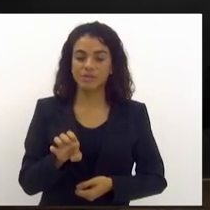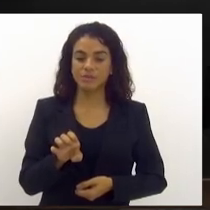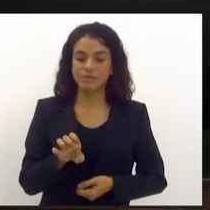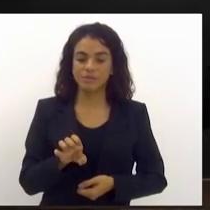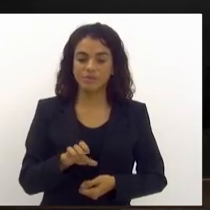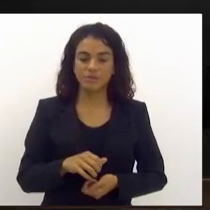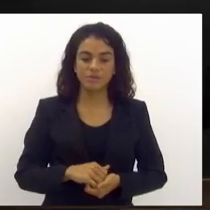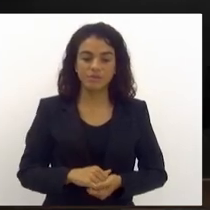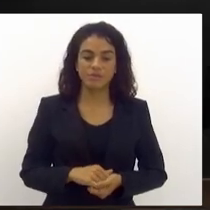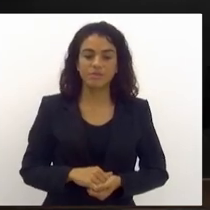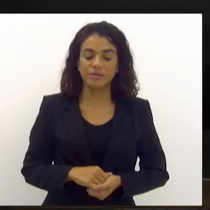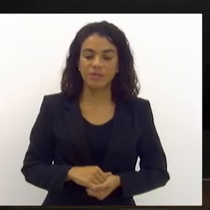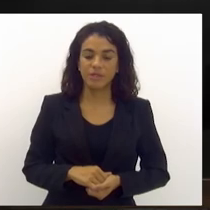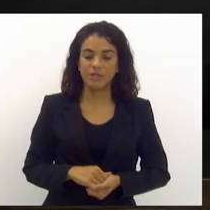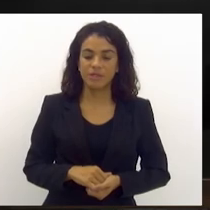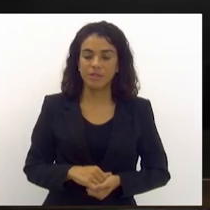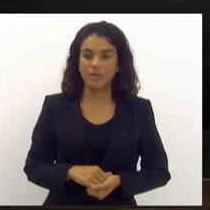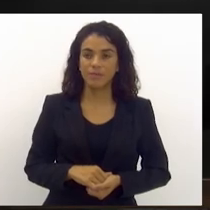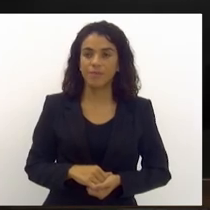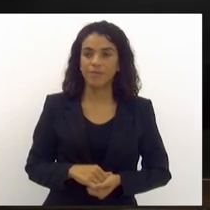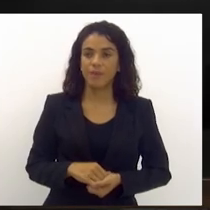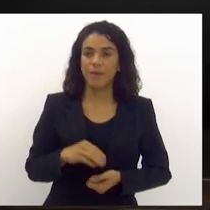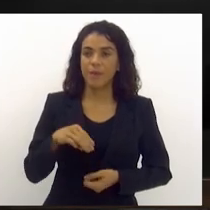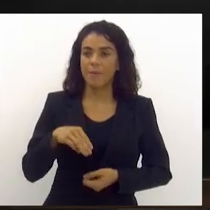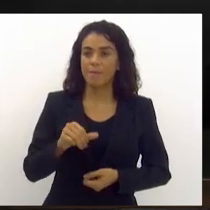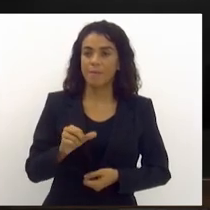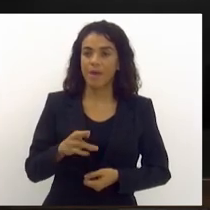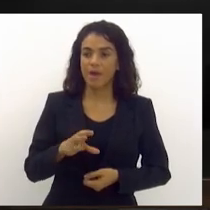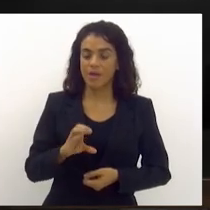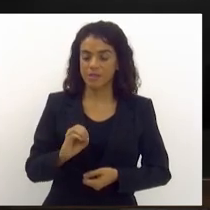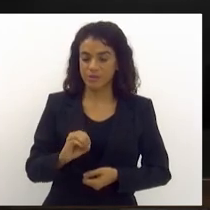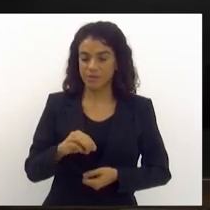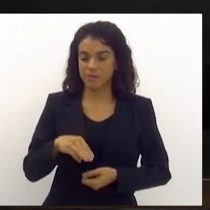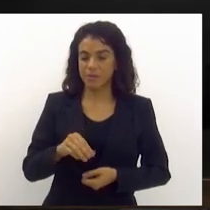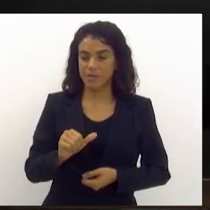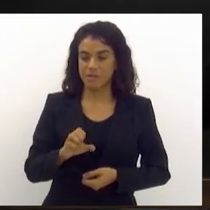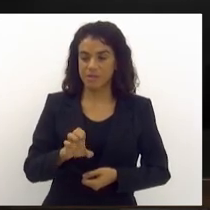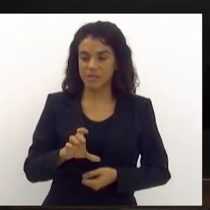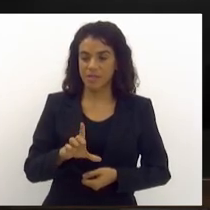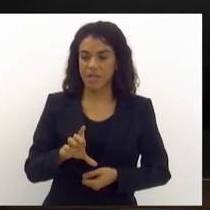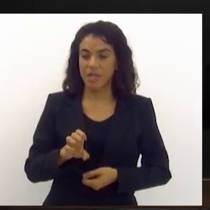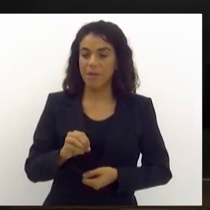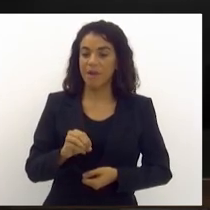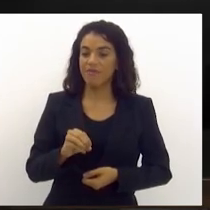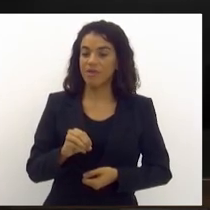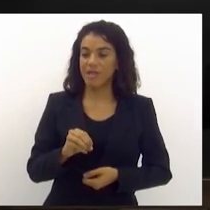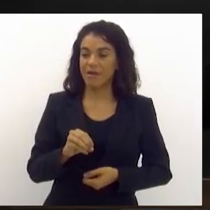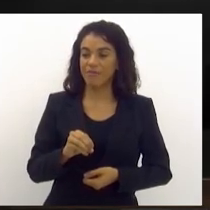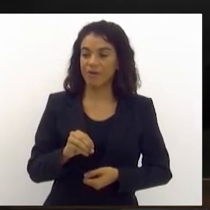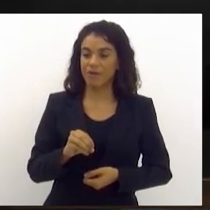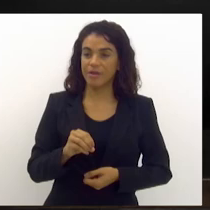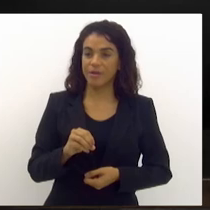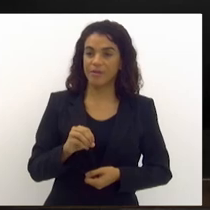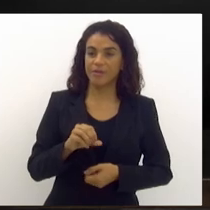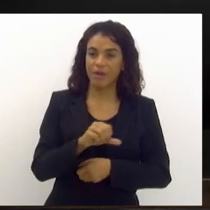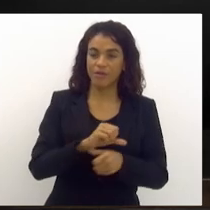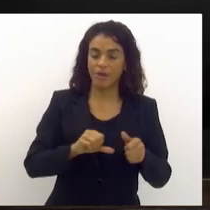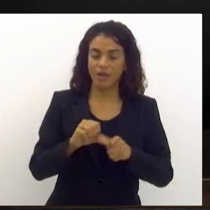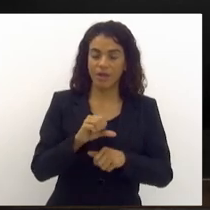Amorim, Jair Bittencourt, Márcio Gualberto, Marcelo Dino e Marcos Miller, que altera